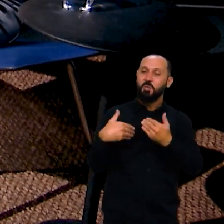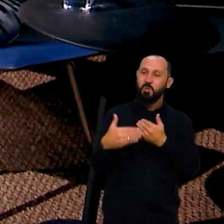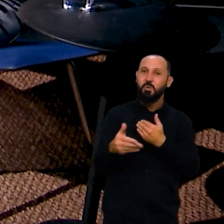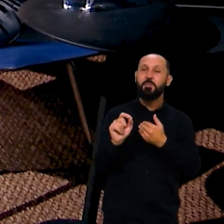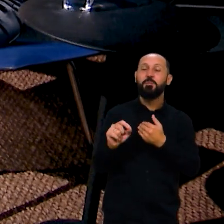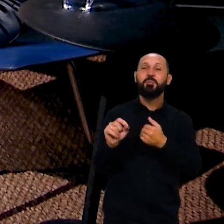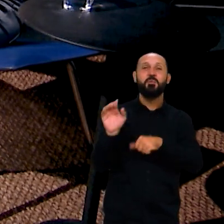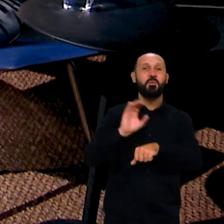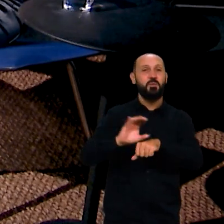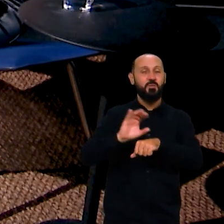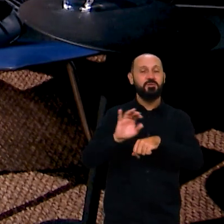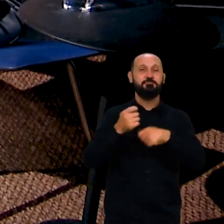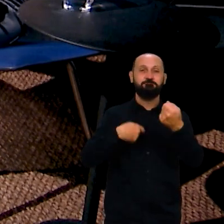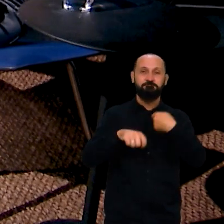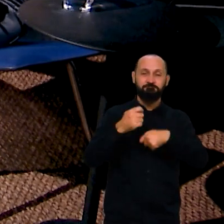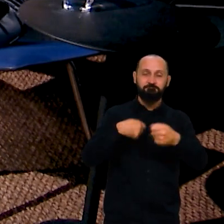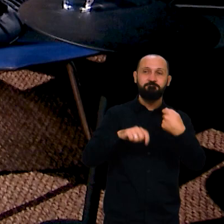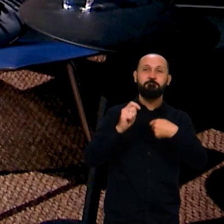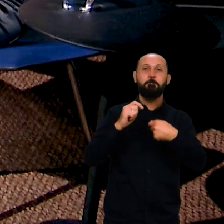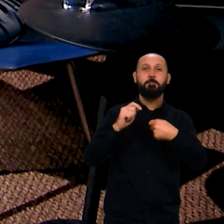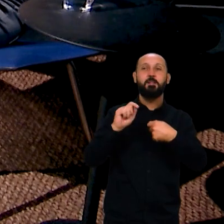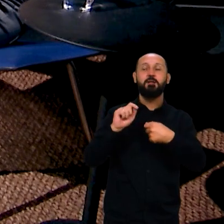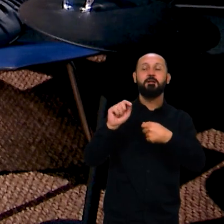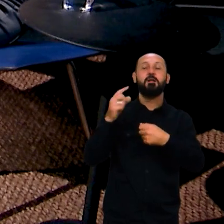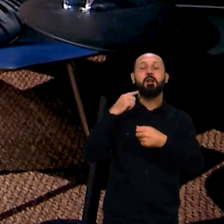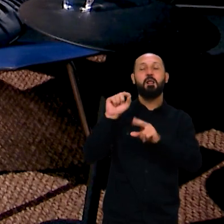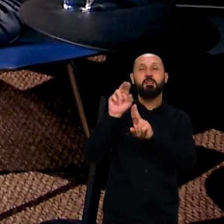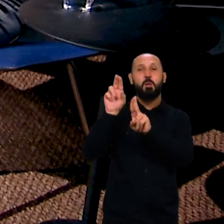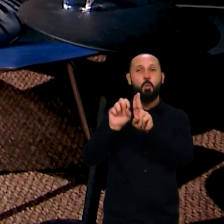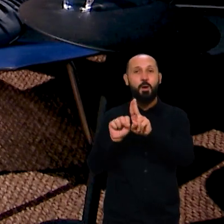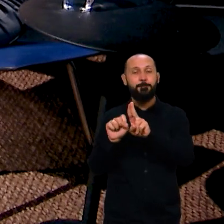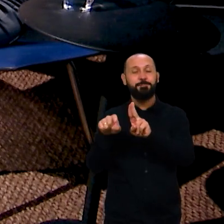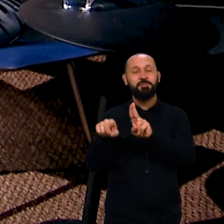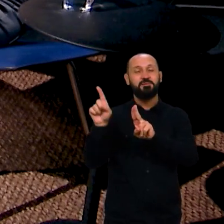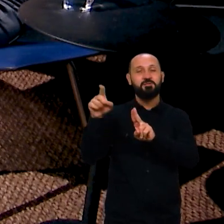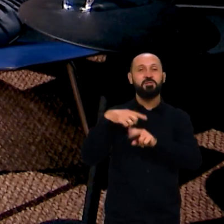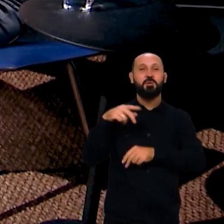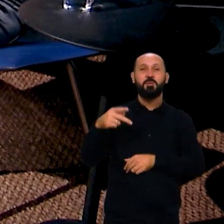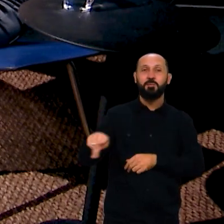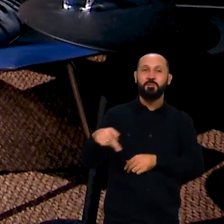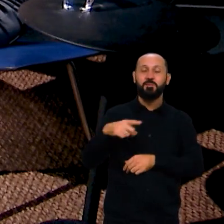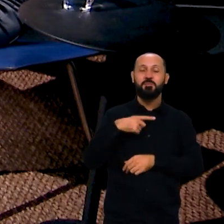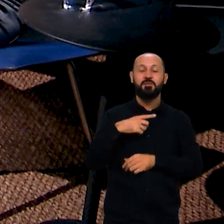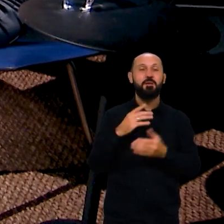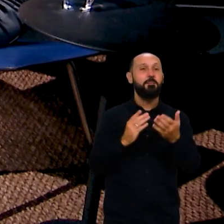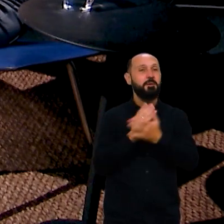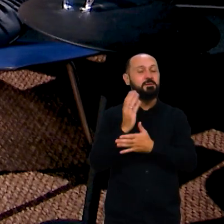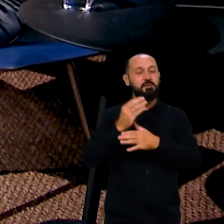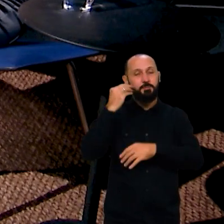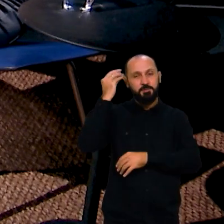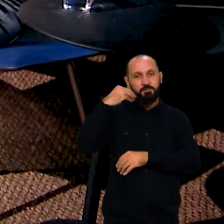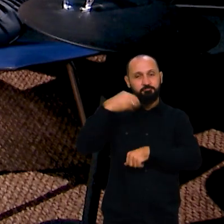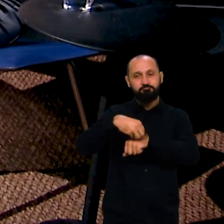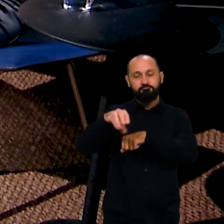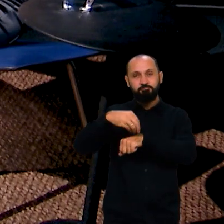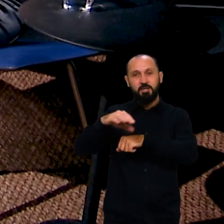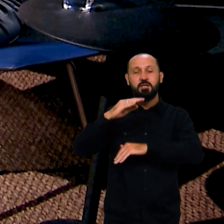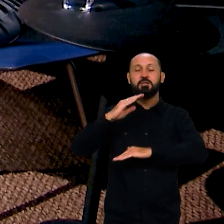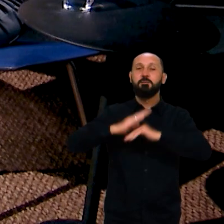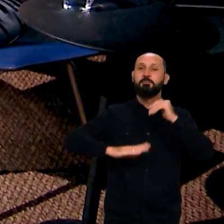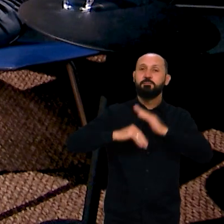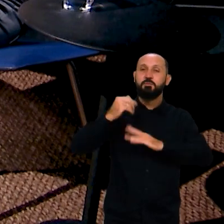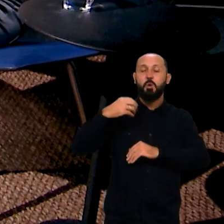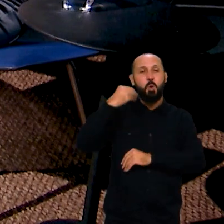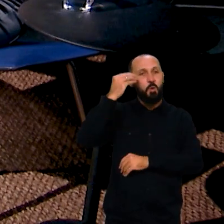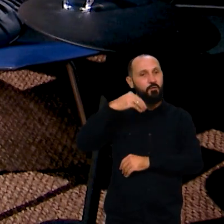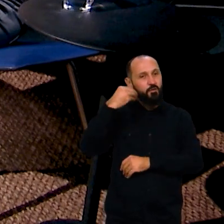na vida toda, para o curso de administração, na unidade universitária da UEMS de Ponta Porã, recebendo aqueles alunos e passando a minha experiência profissional que eu